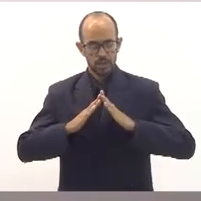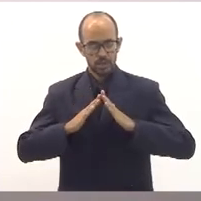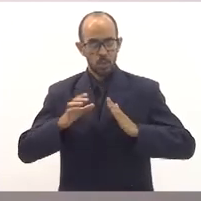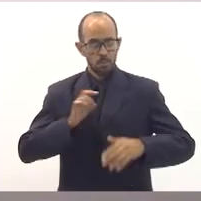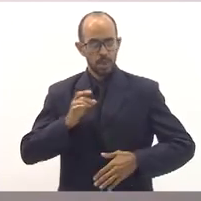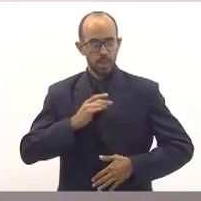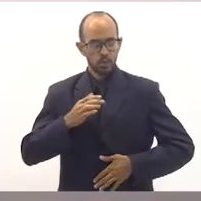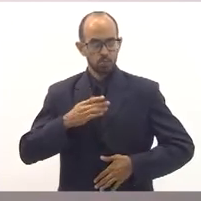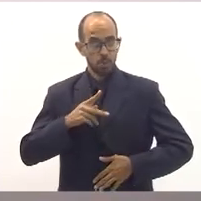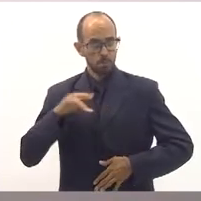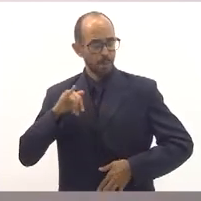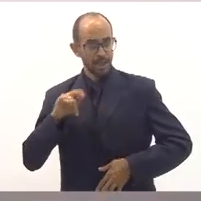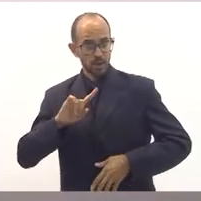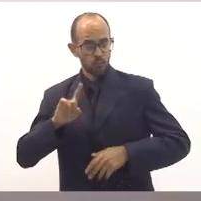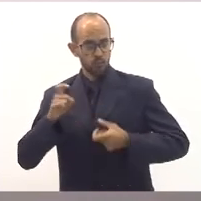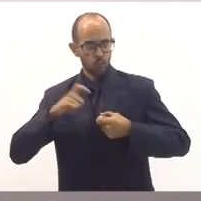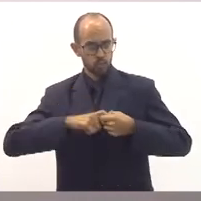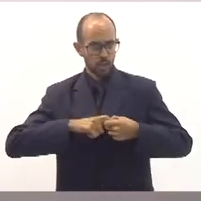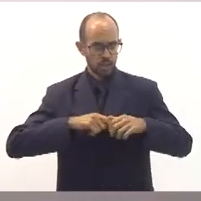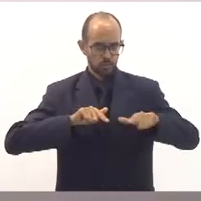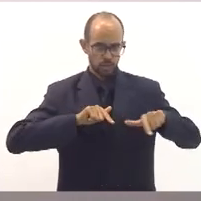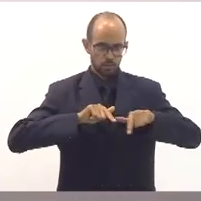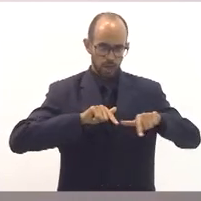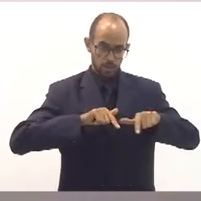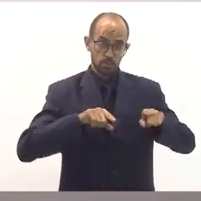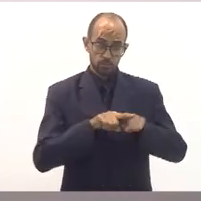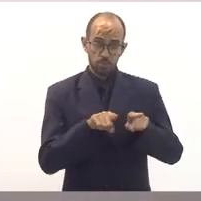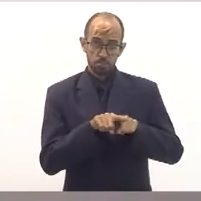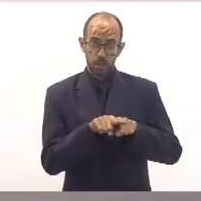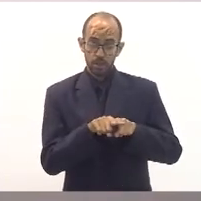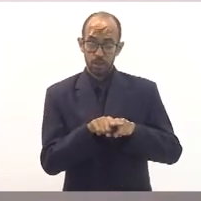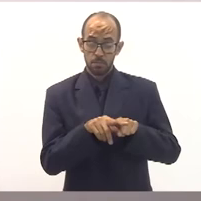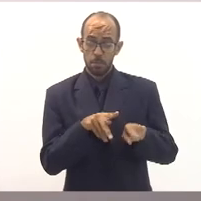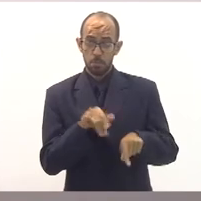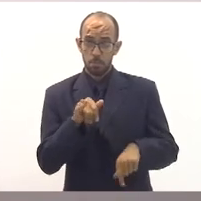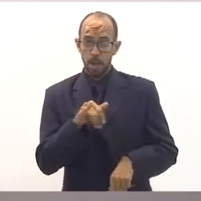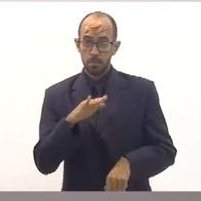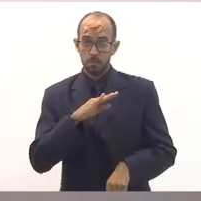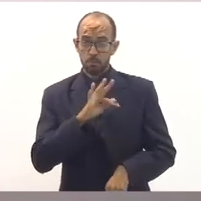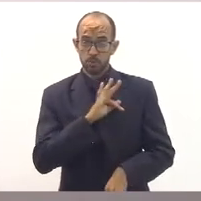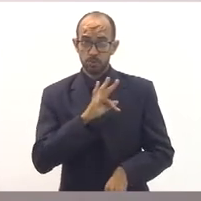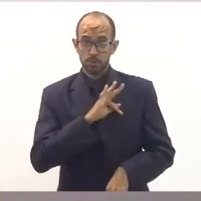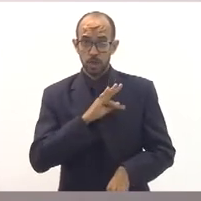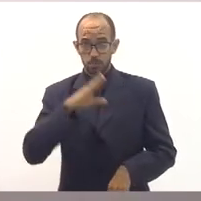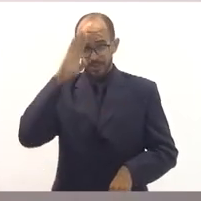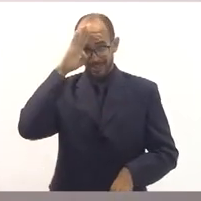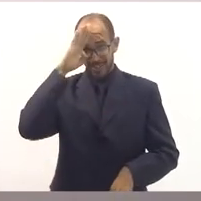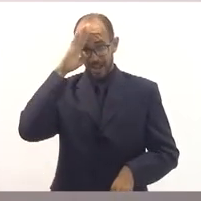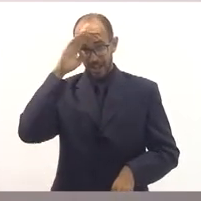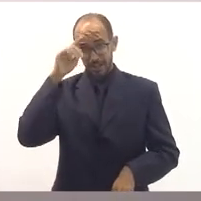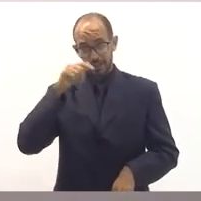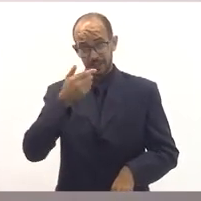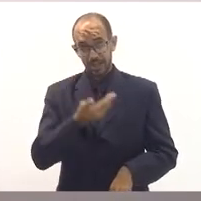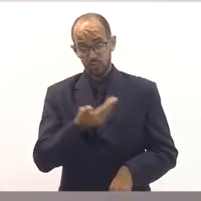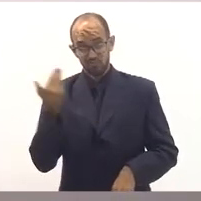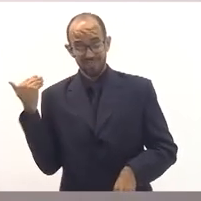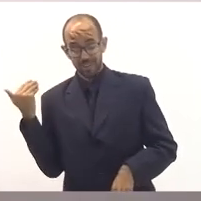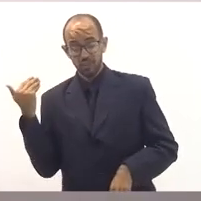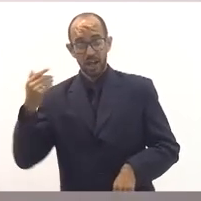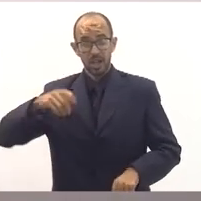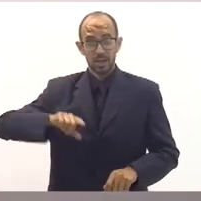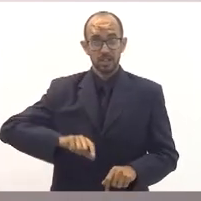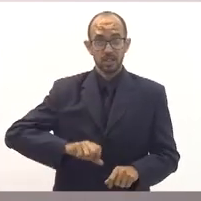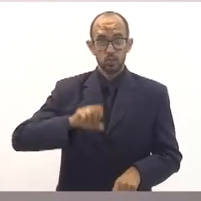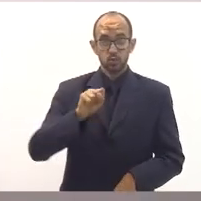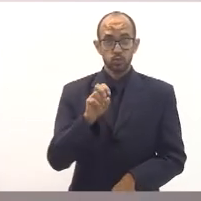voltar do trabalho era muito presente também meu pai policial militar vivia o outro lado do combate um soldado